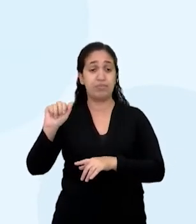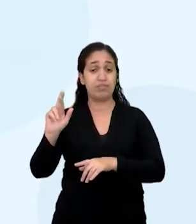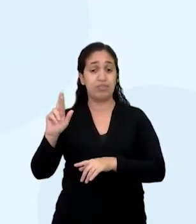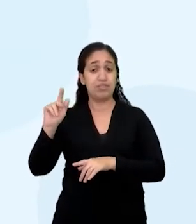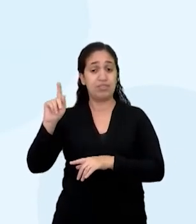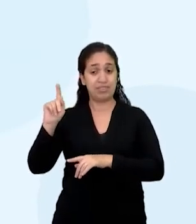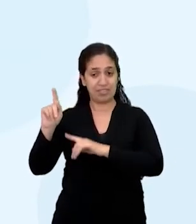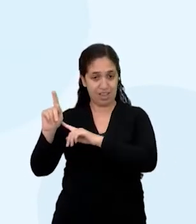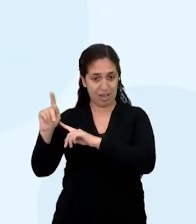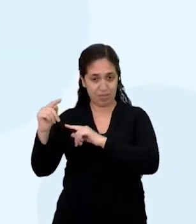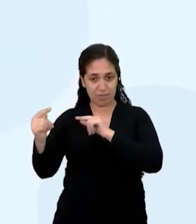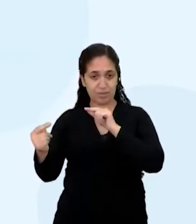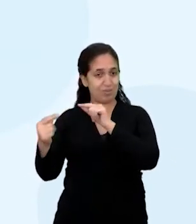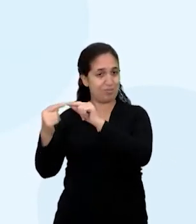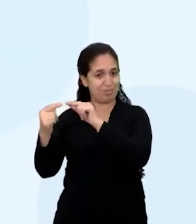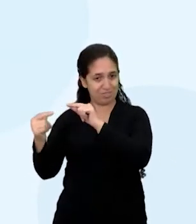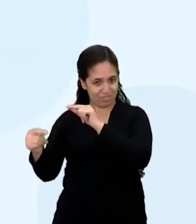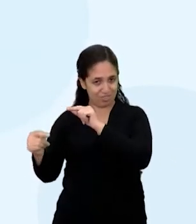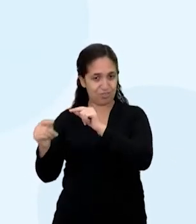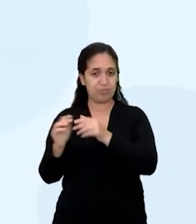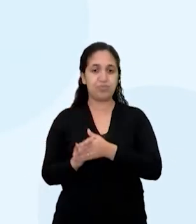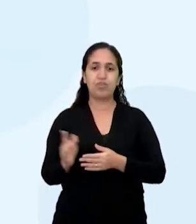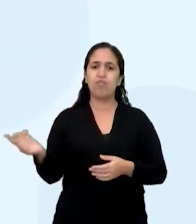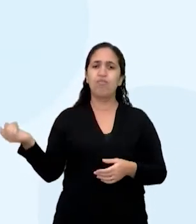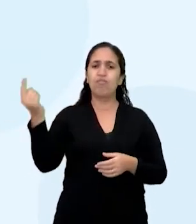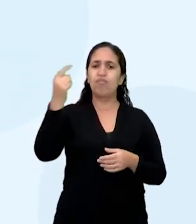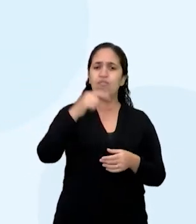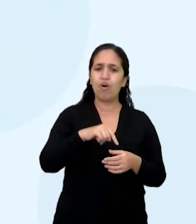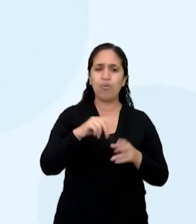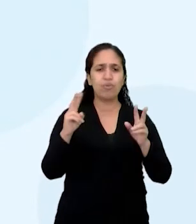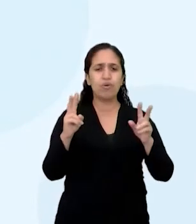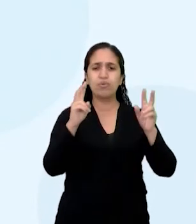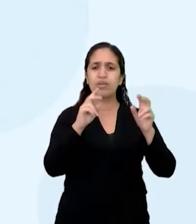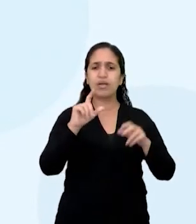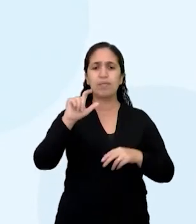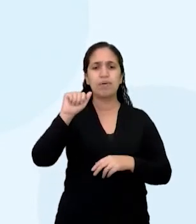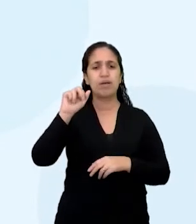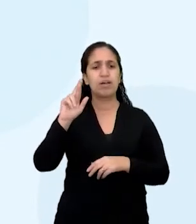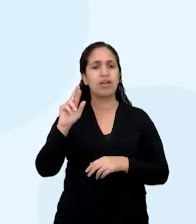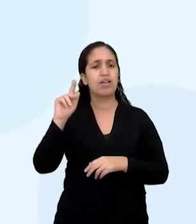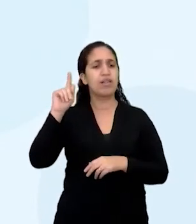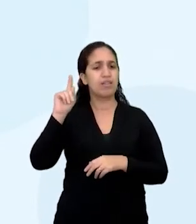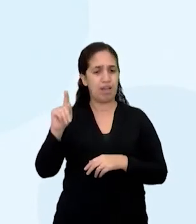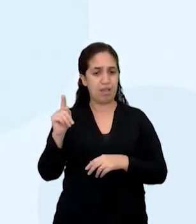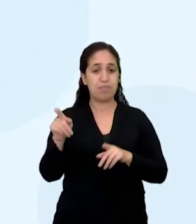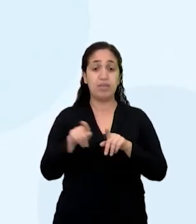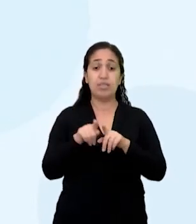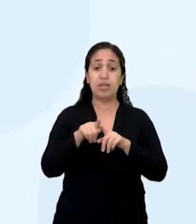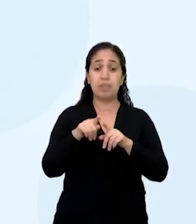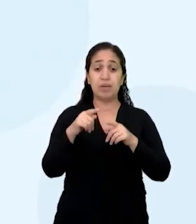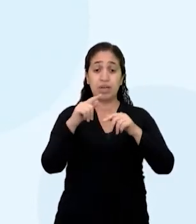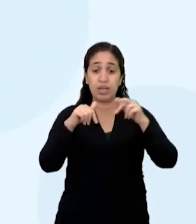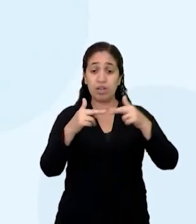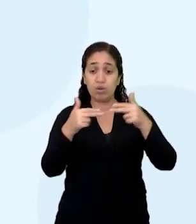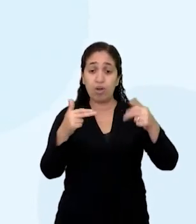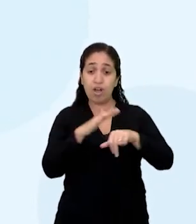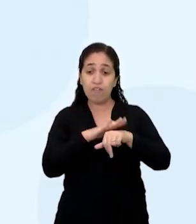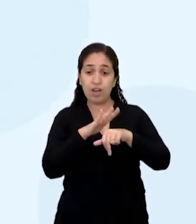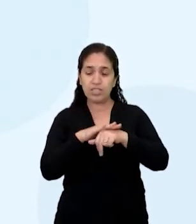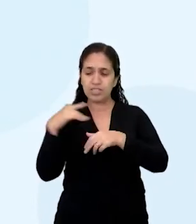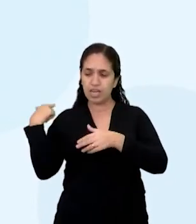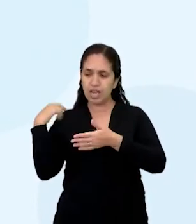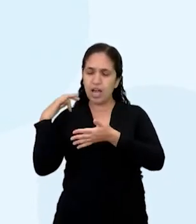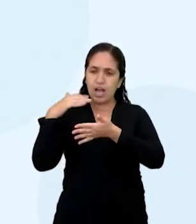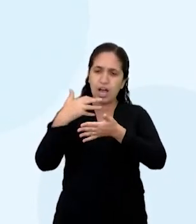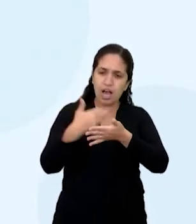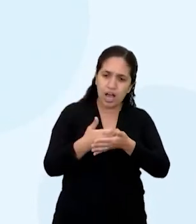dos nossos objetivos. Retomar a temática do LARP e registrar as ações sobre as aulas